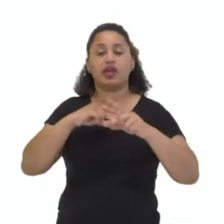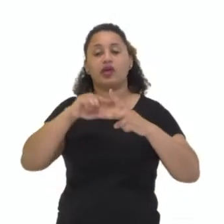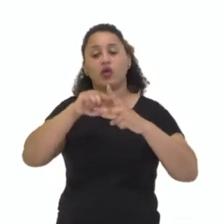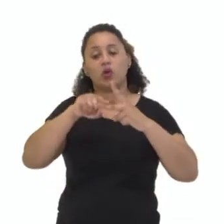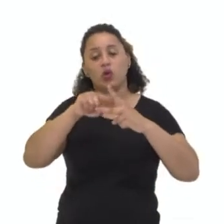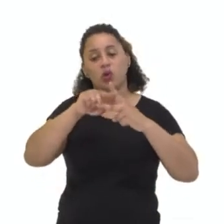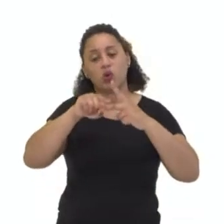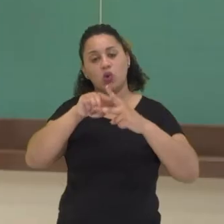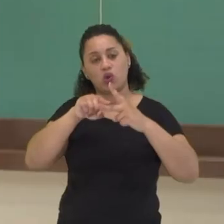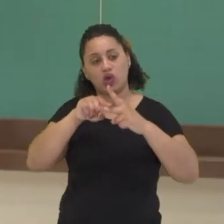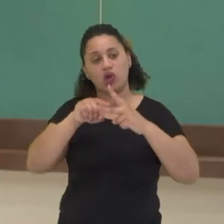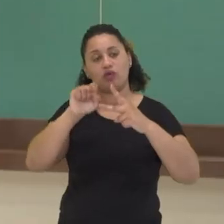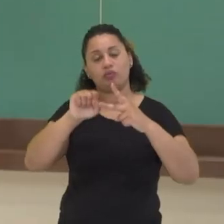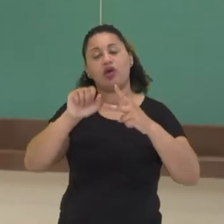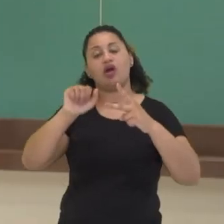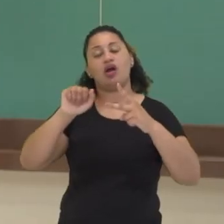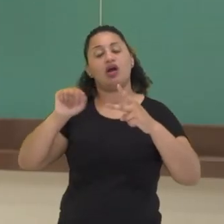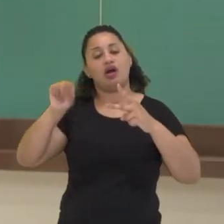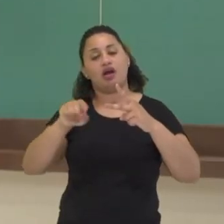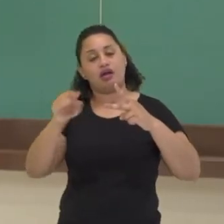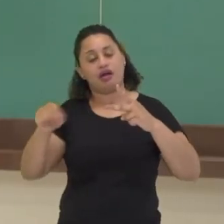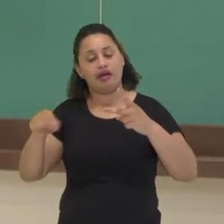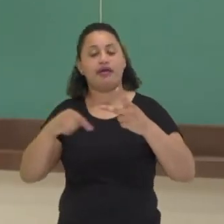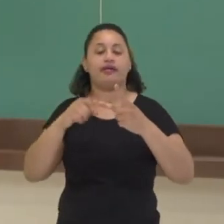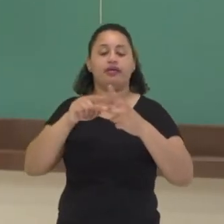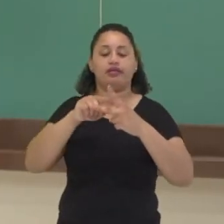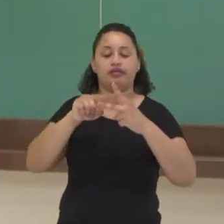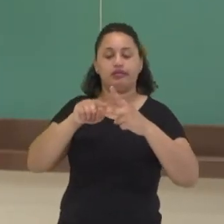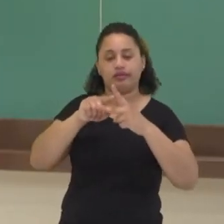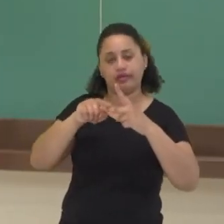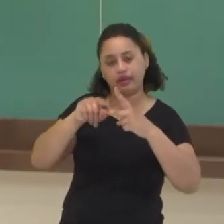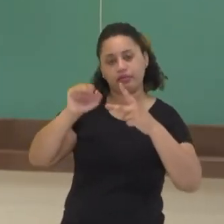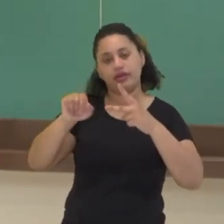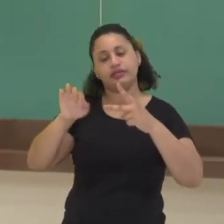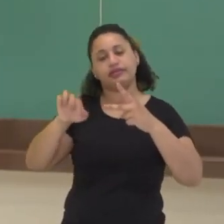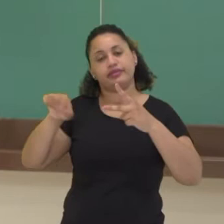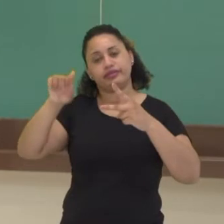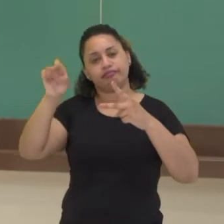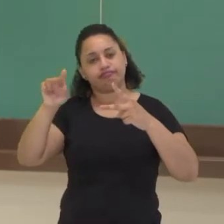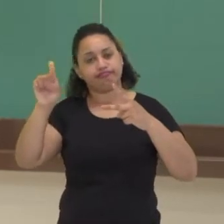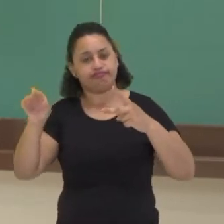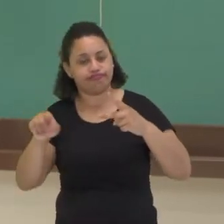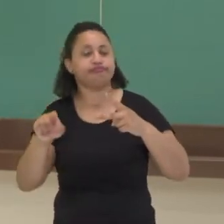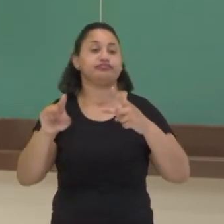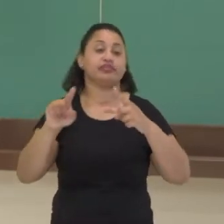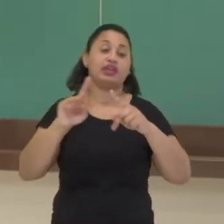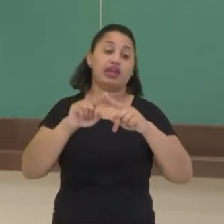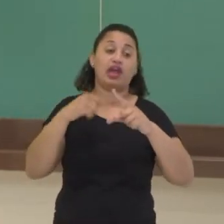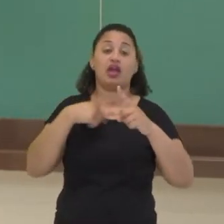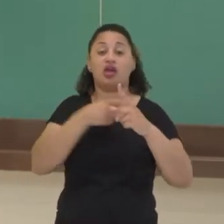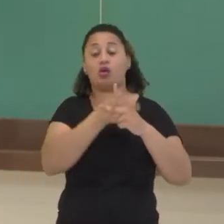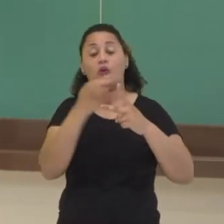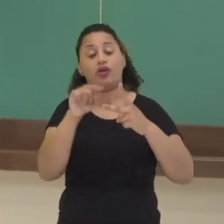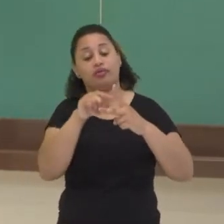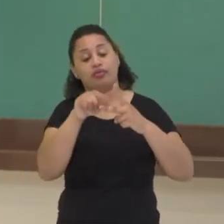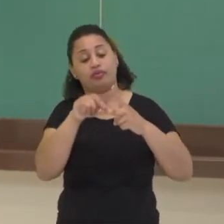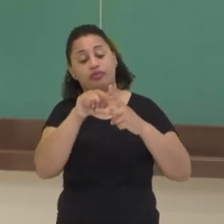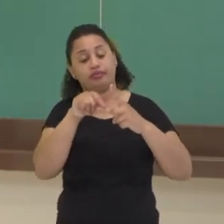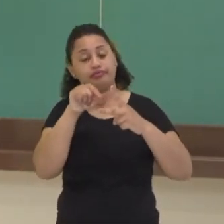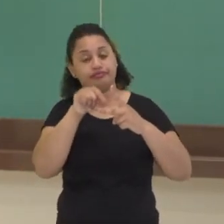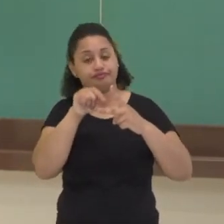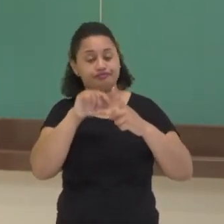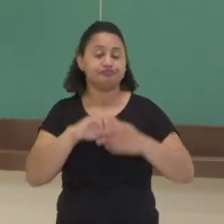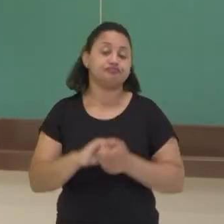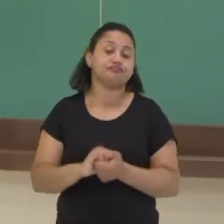ser alfa, ou pode ser beta, que na real vai ser a medida aqui do ângulo. Lembrando que